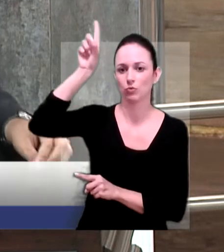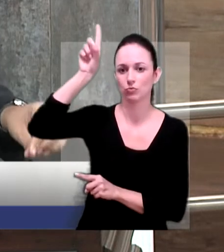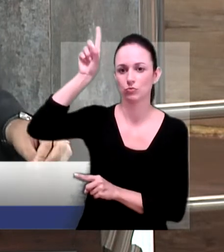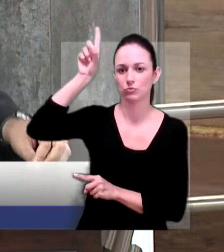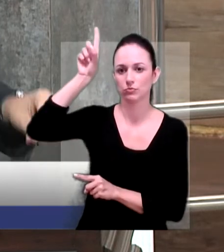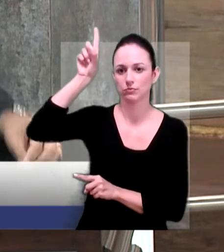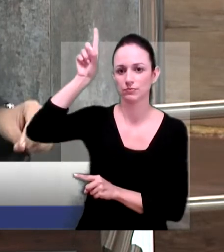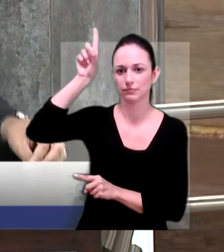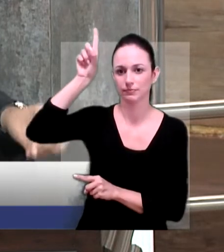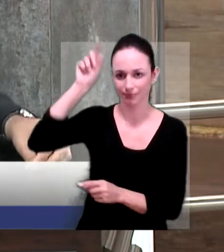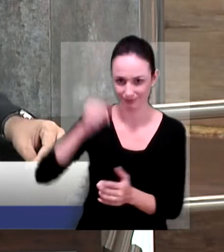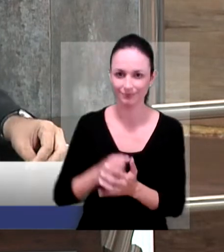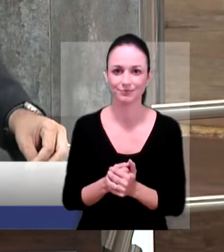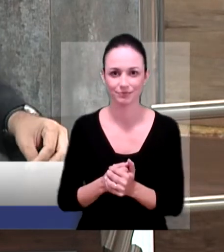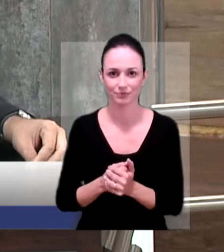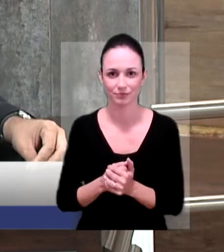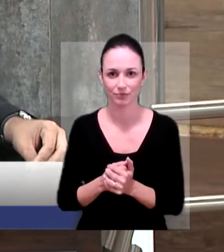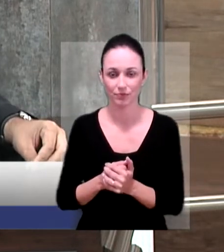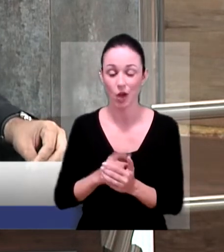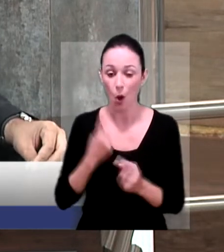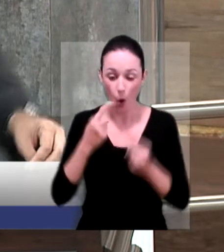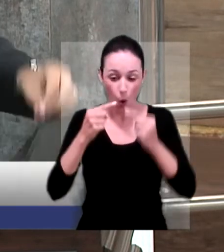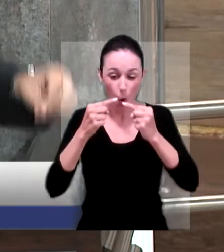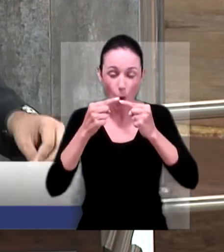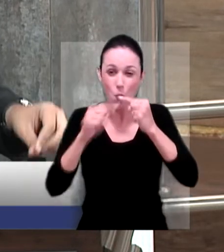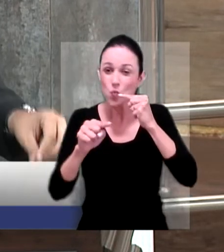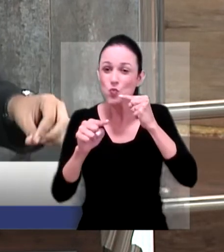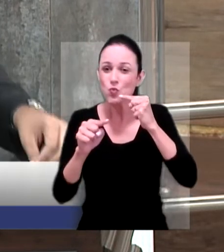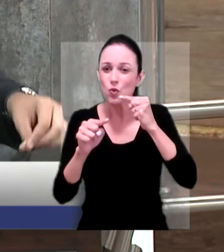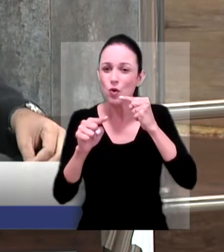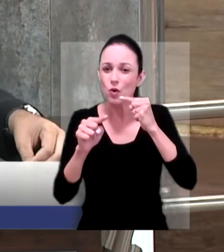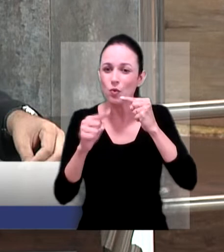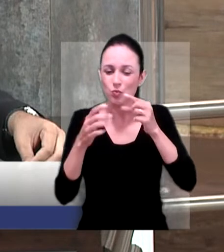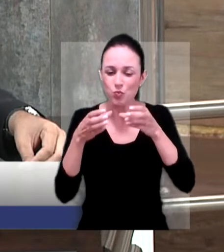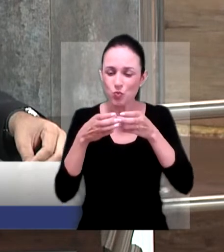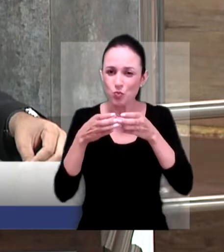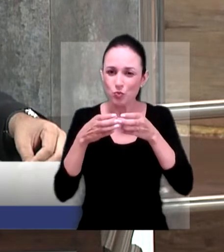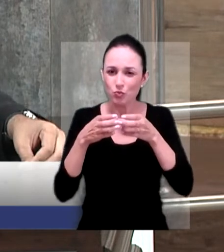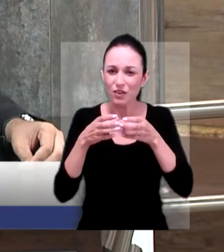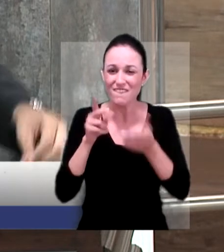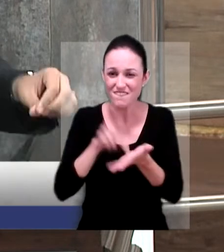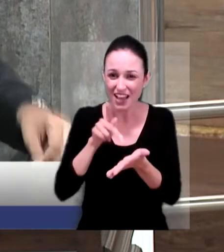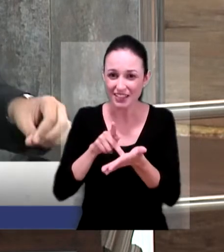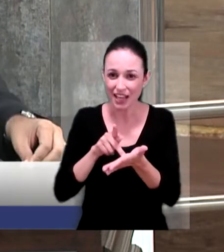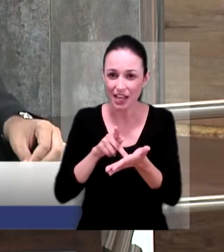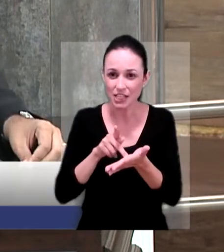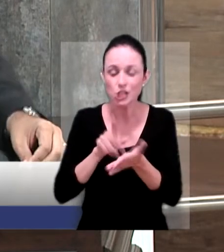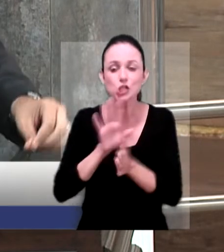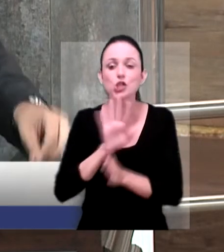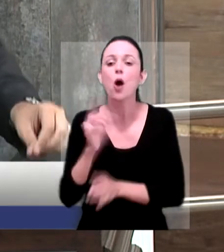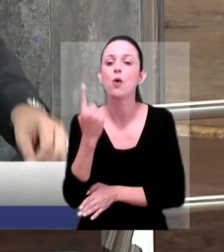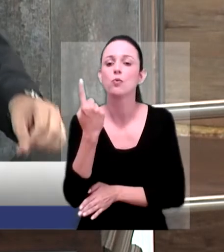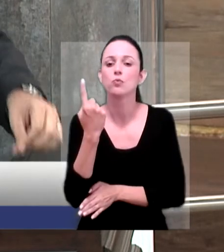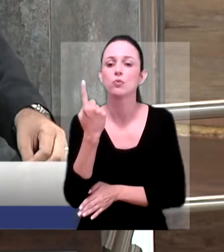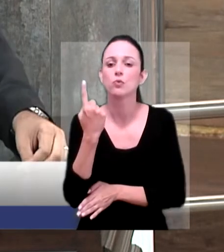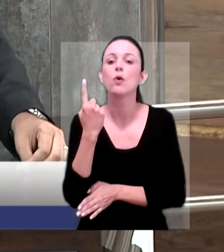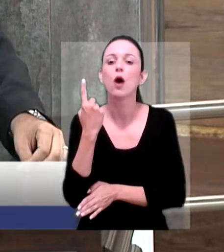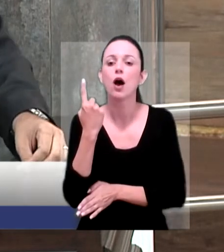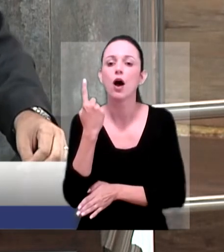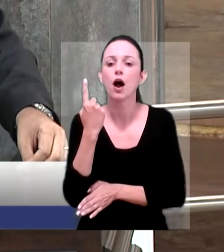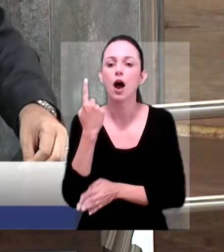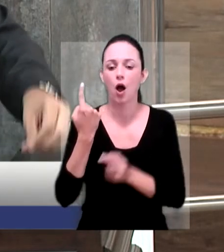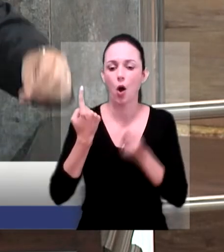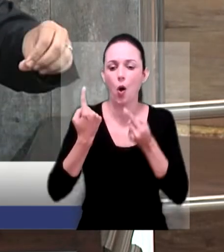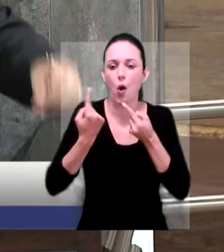única oposição de verdade que existe é aquela que vota contra a população, é aquela que aceita aumento de tarifa de